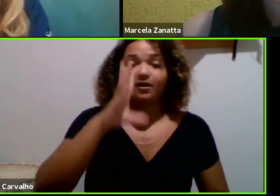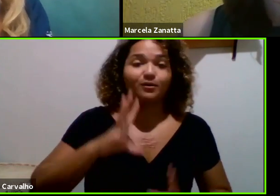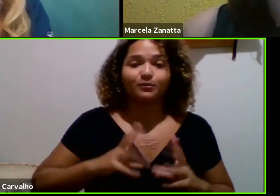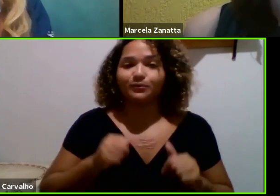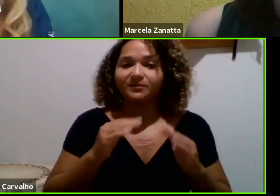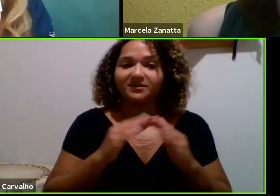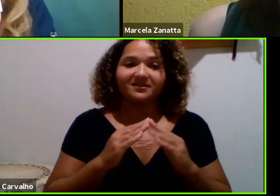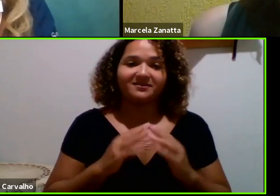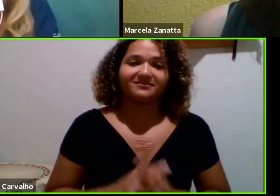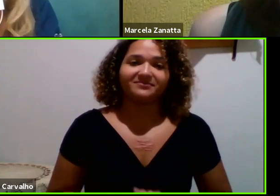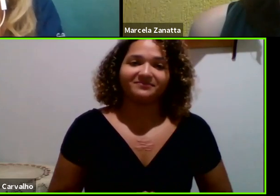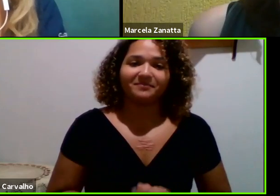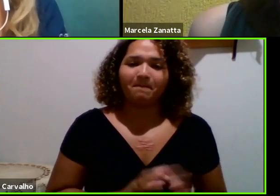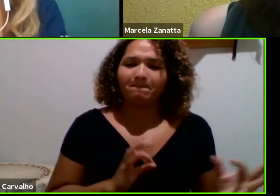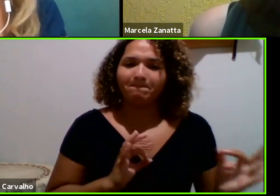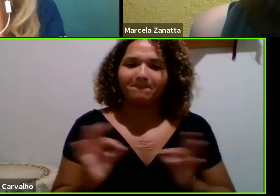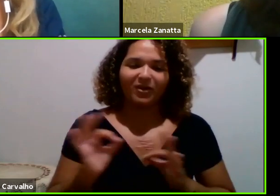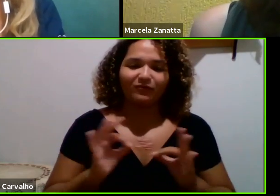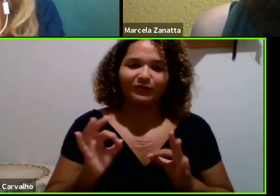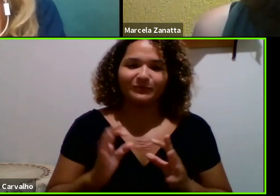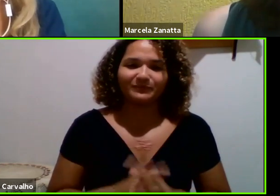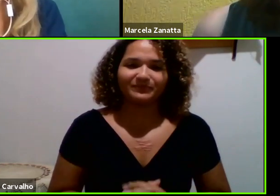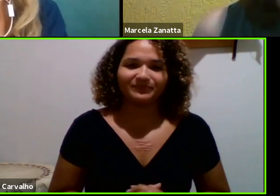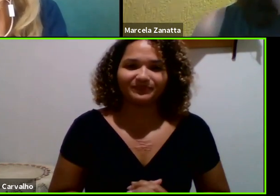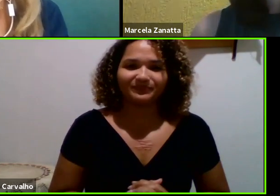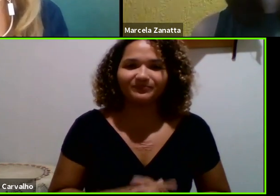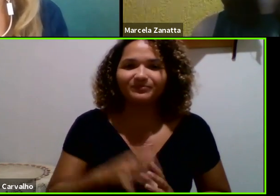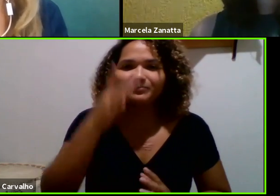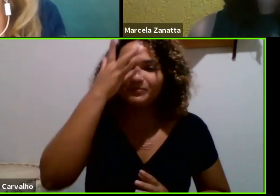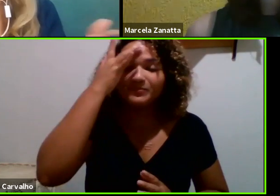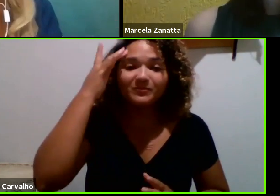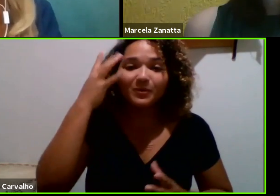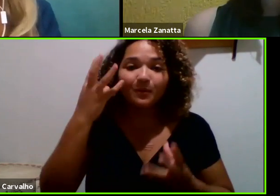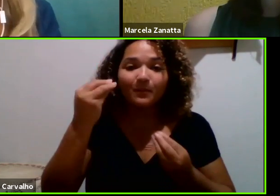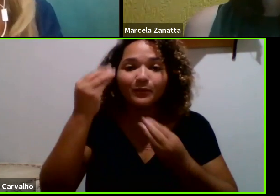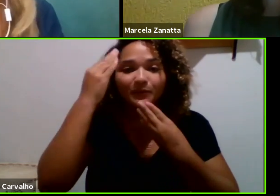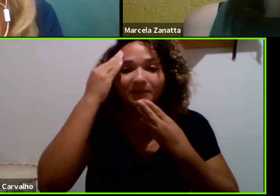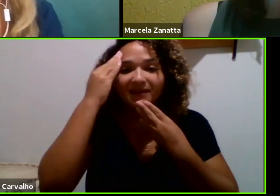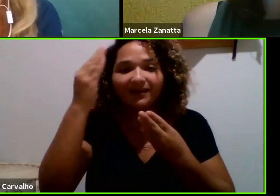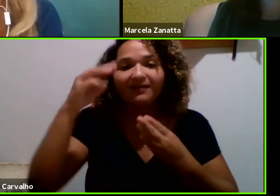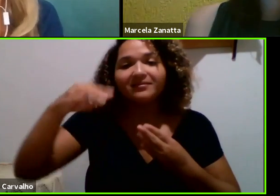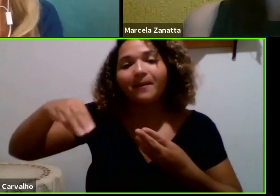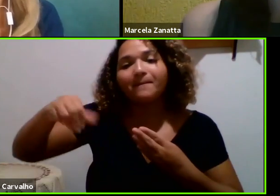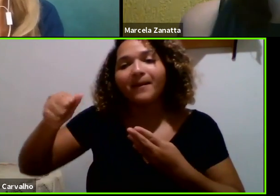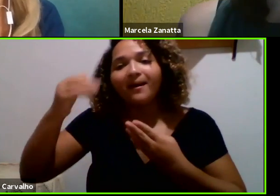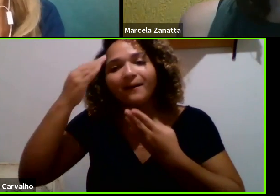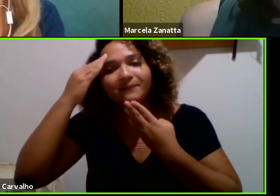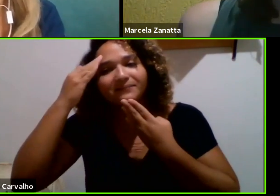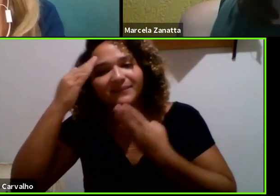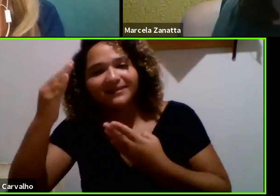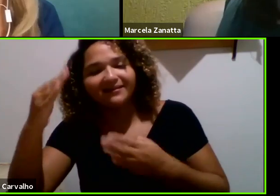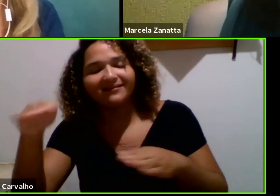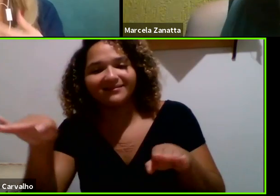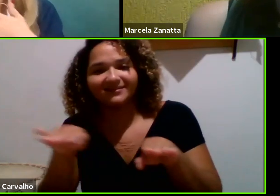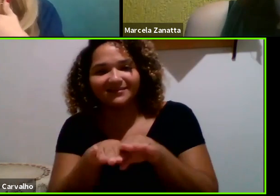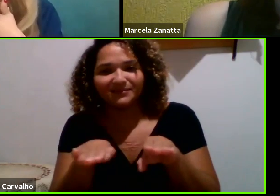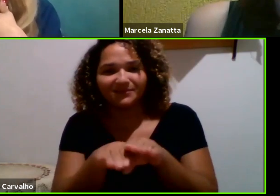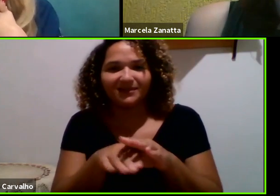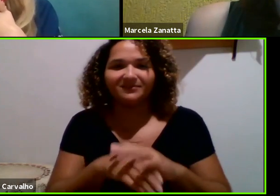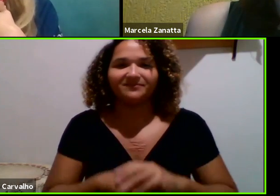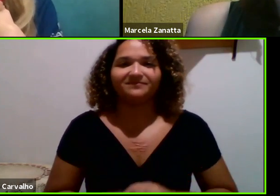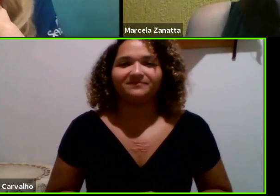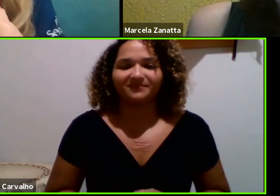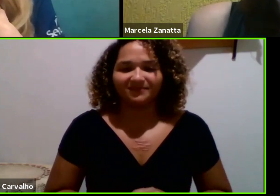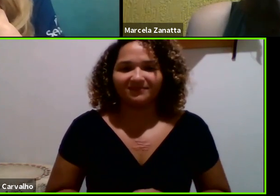É isso aí. Perfeito. Pessoal, muito obrigada. Má, mais uma vez, muito obrigada pela sua presença. Eu